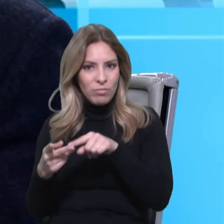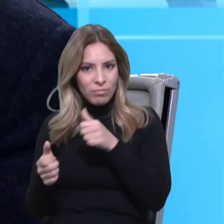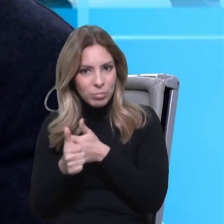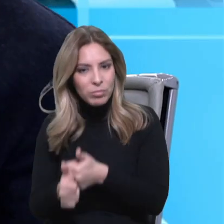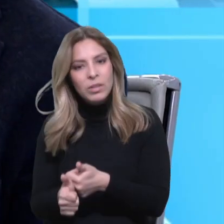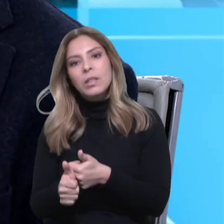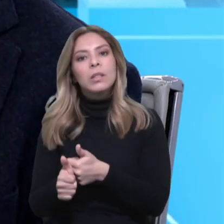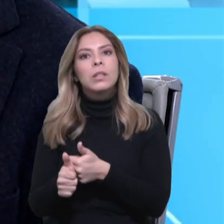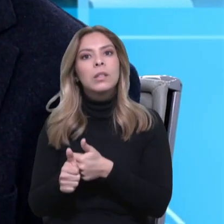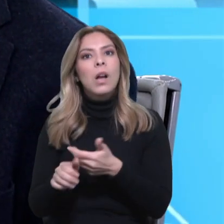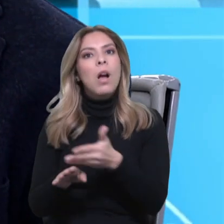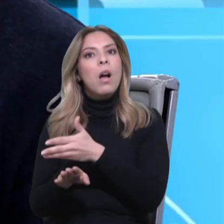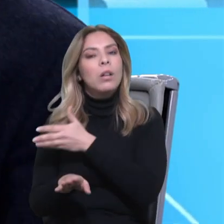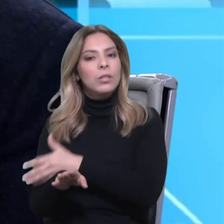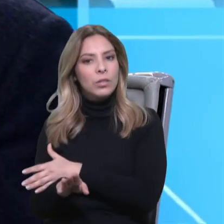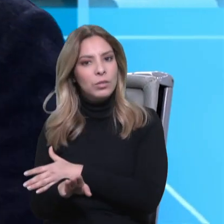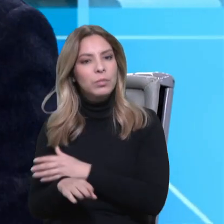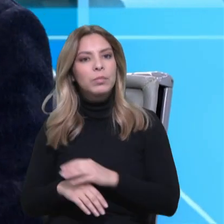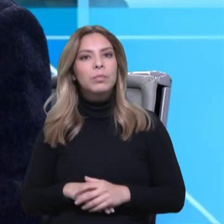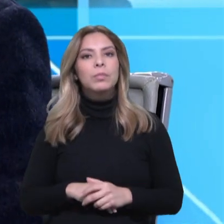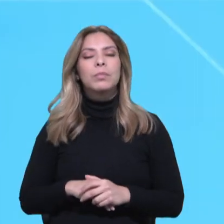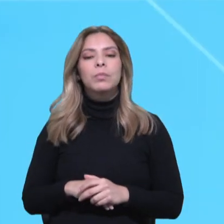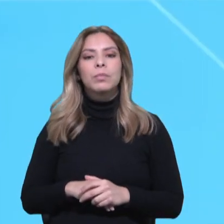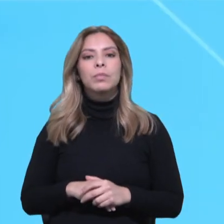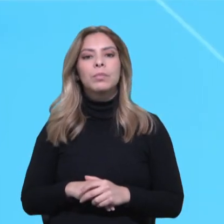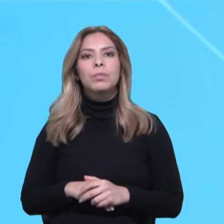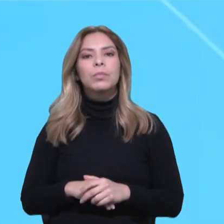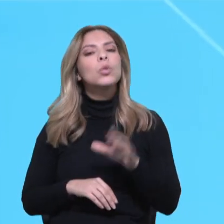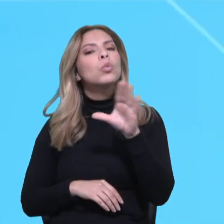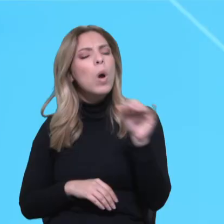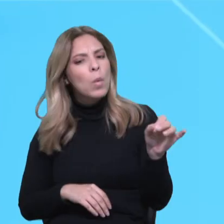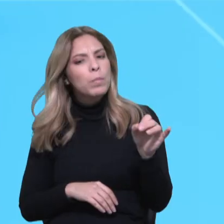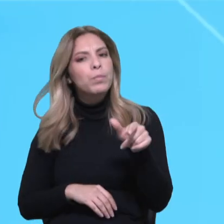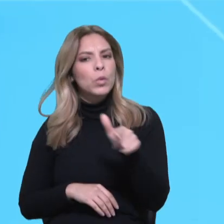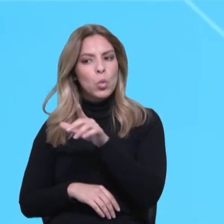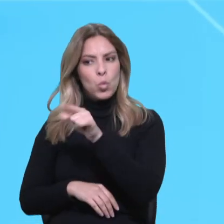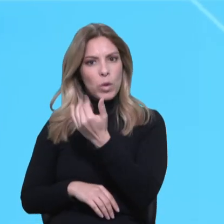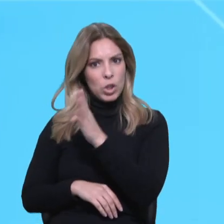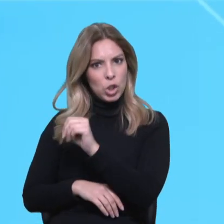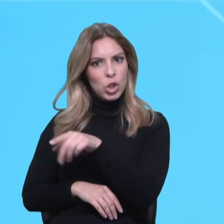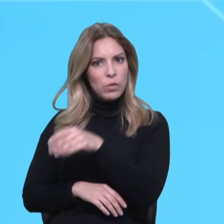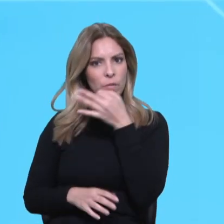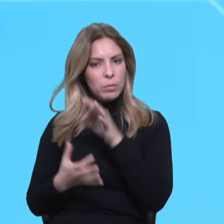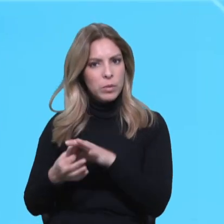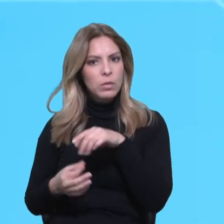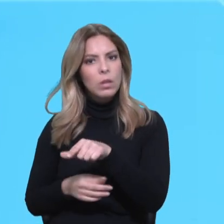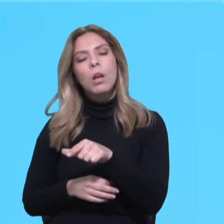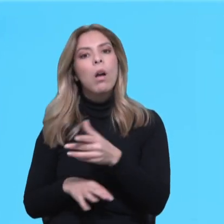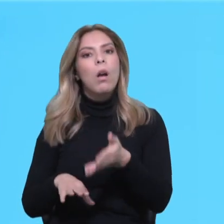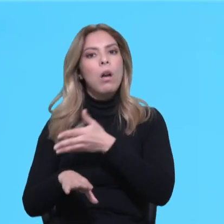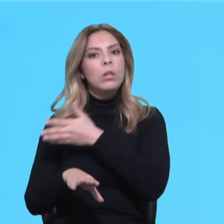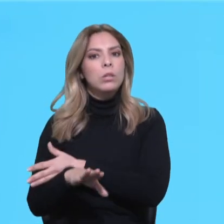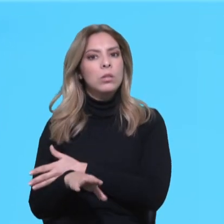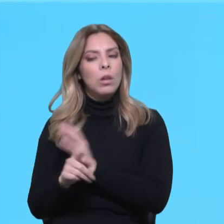vai vivendo já na primeira parte. Sim. Como dizia o João. João, o Luís falava de lançar pistas, mas neste